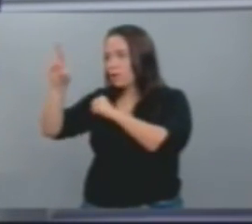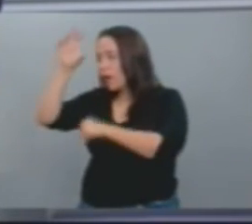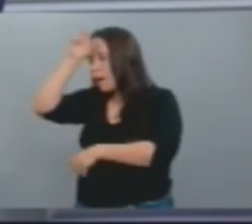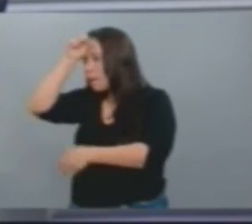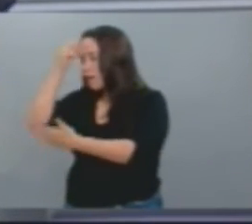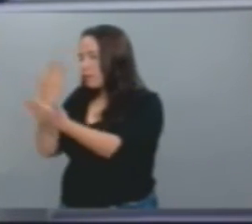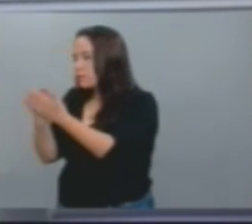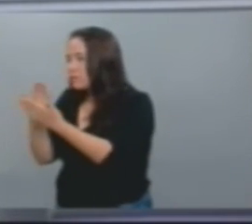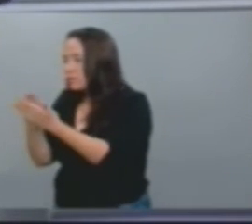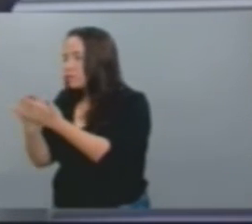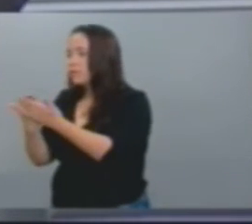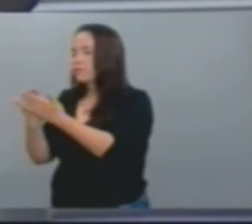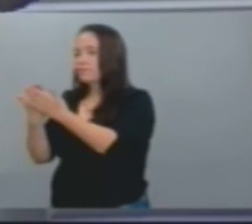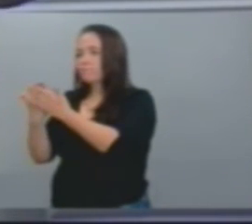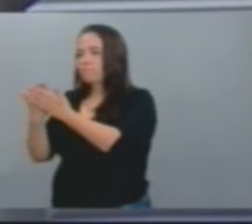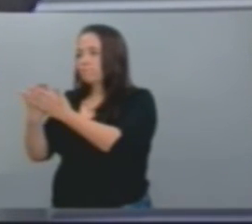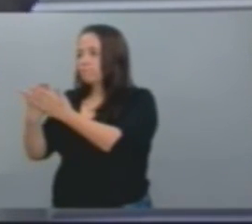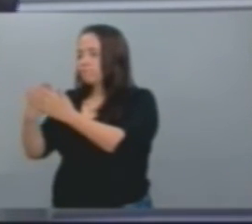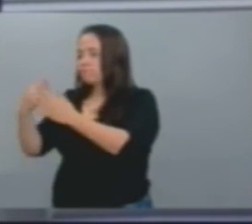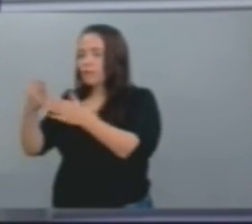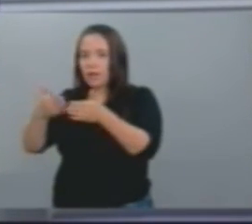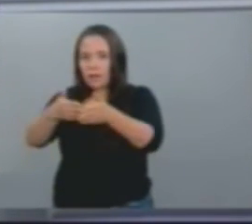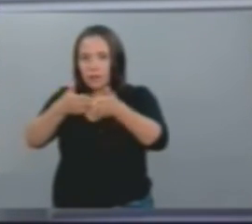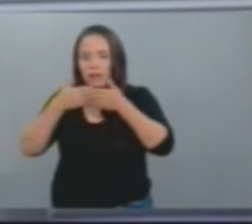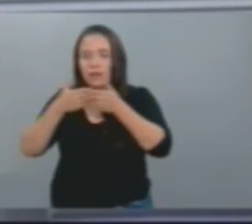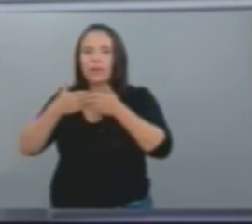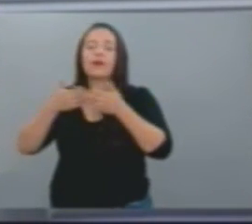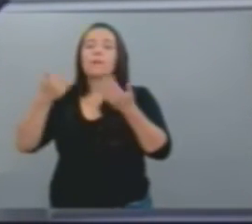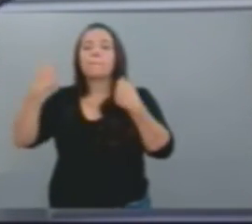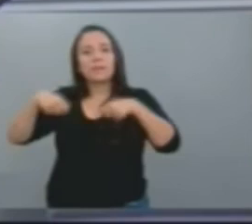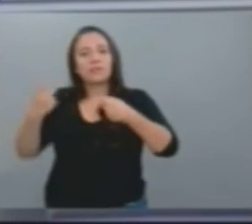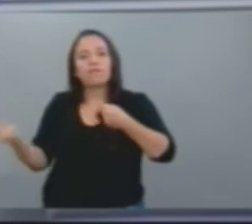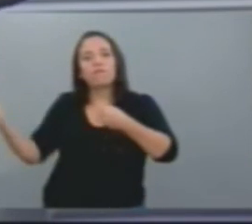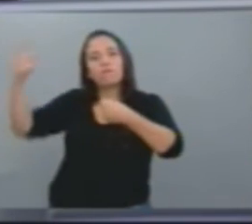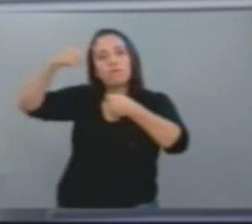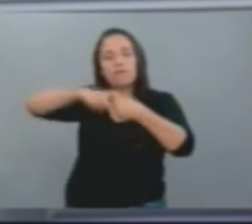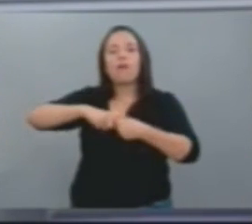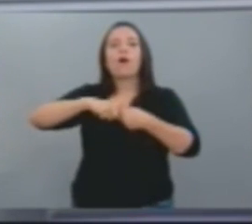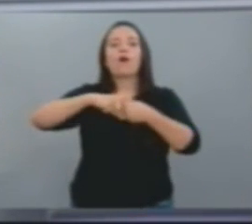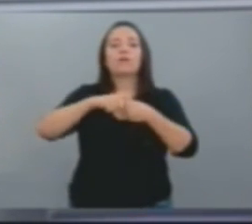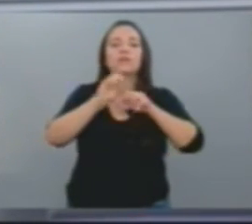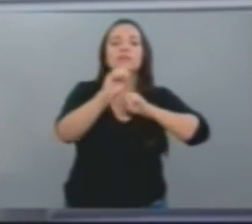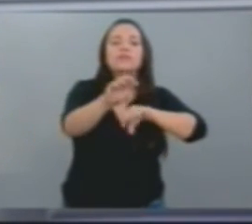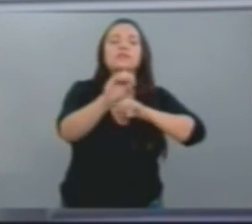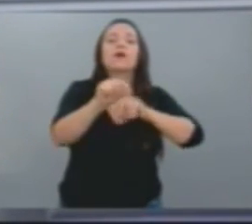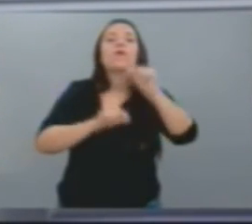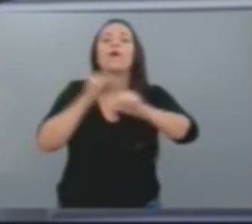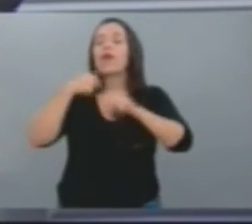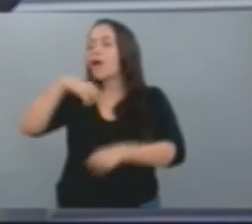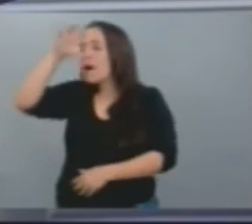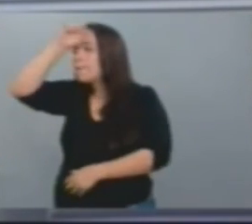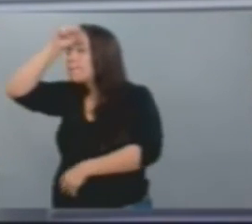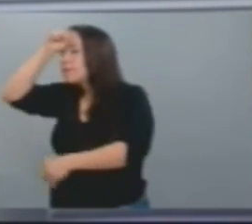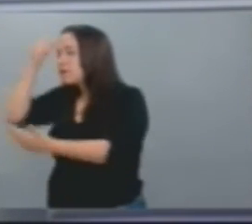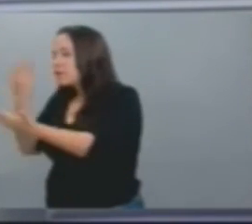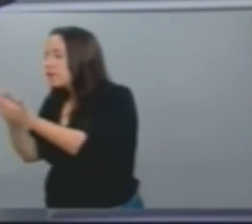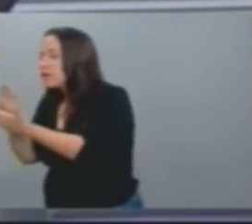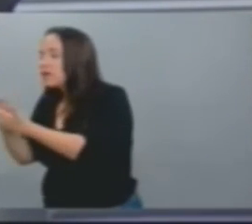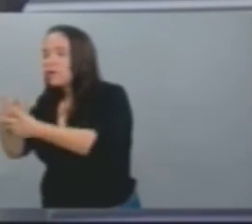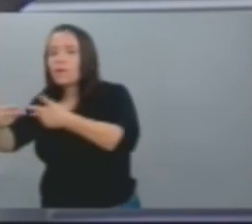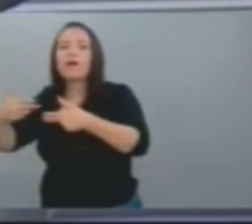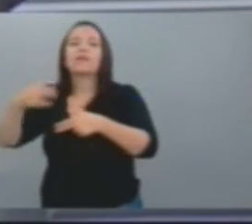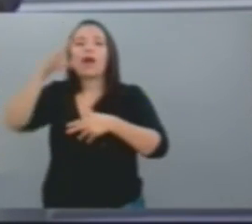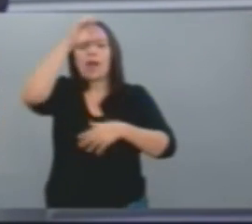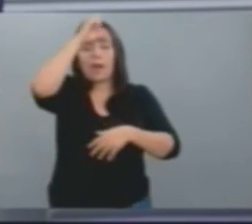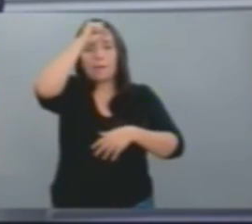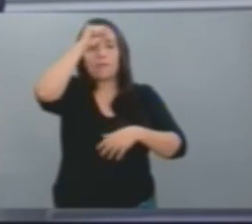para fazer um mestrado, se vão se afastar para fazer um doutorado, e logo em seguida vão para a iniciativa